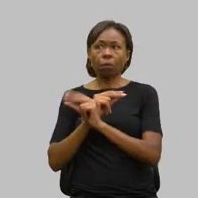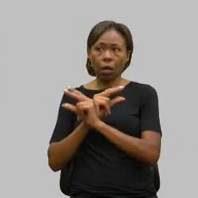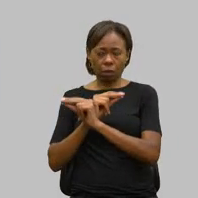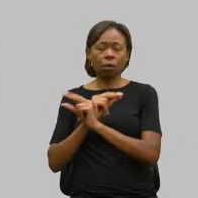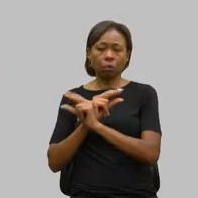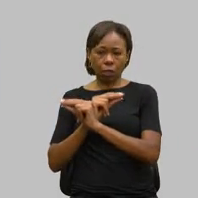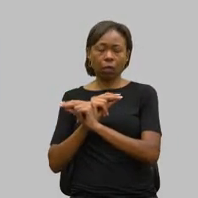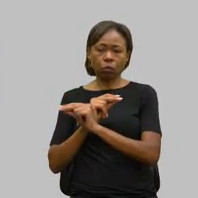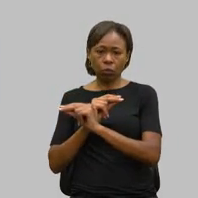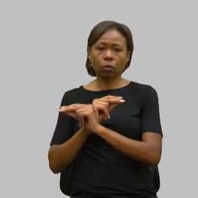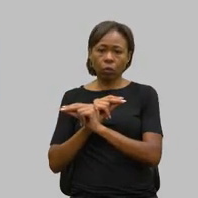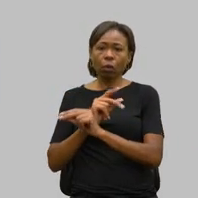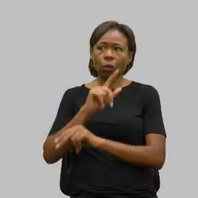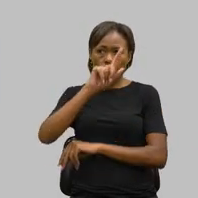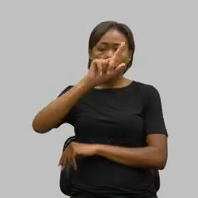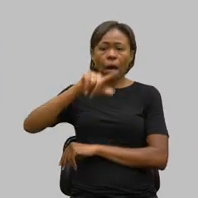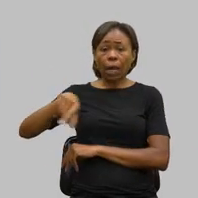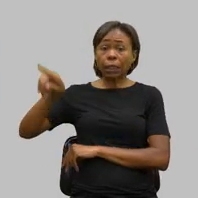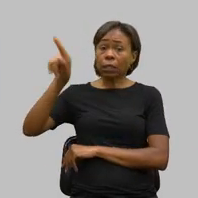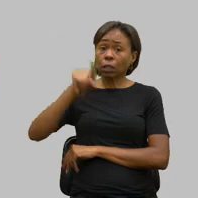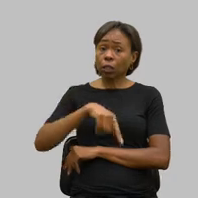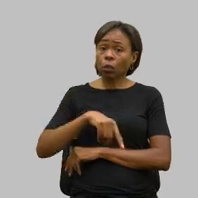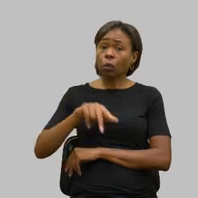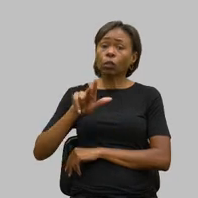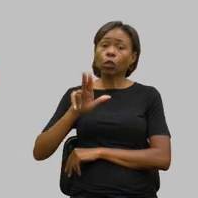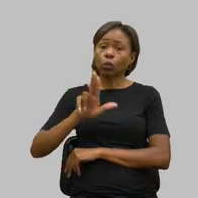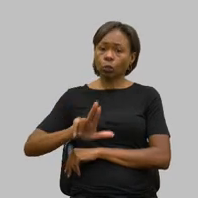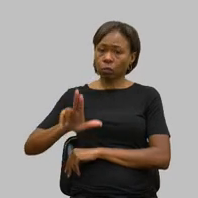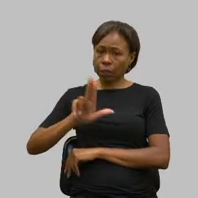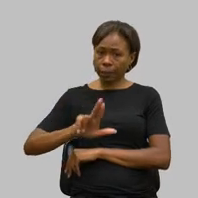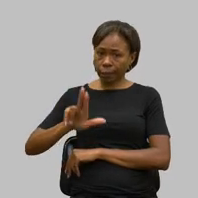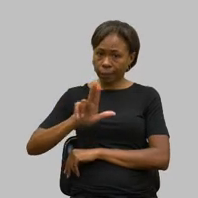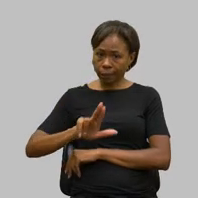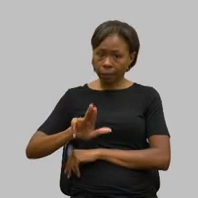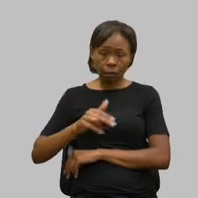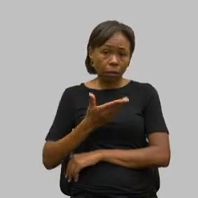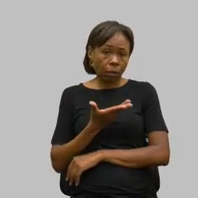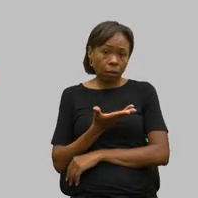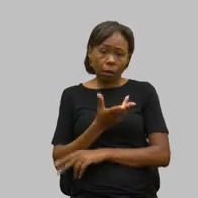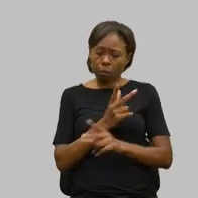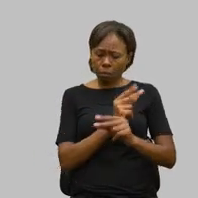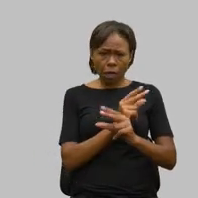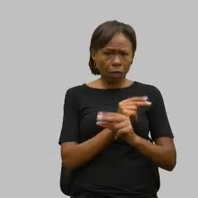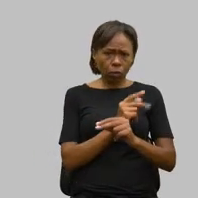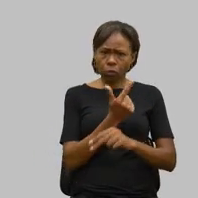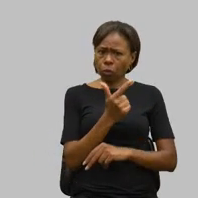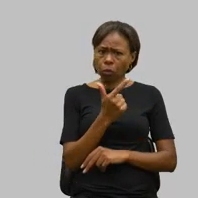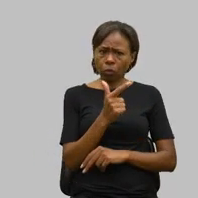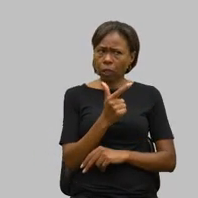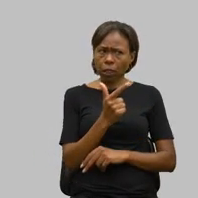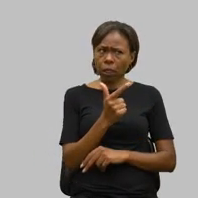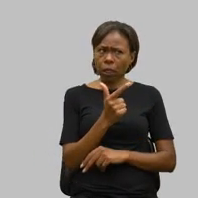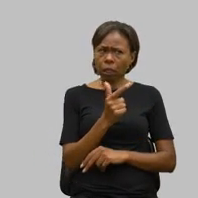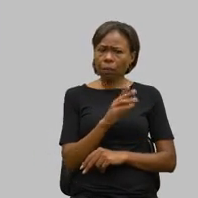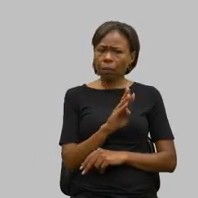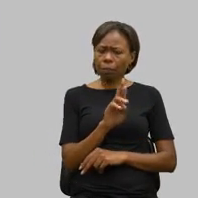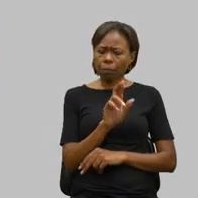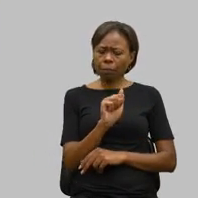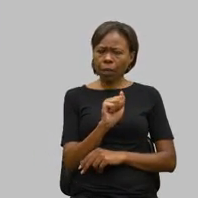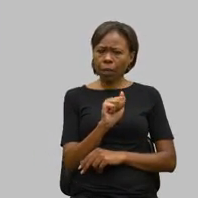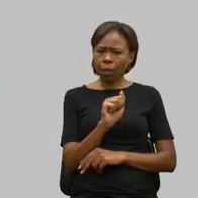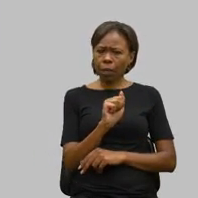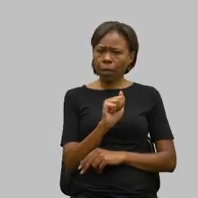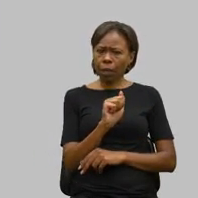Uberaba e Uberlândia. Patos não tem bracterapia? Onde é o pessoal está fazendo bracterapia lá em Patos?